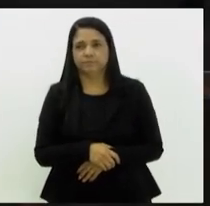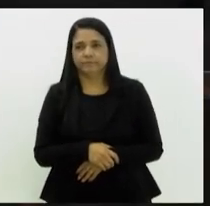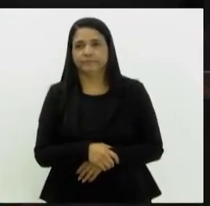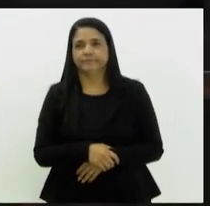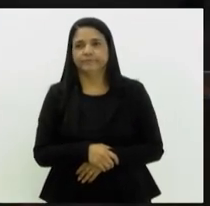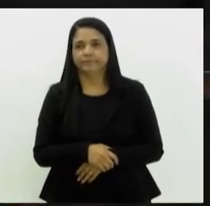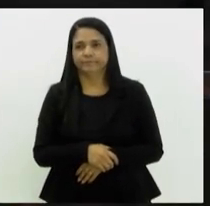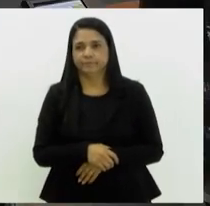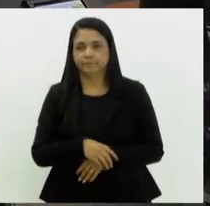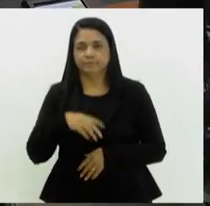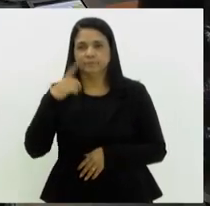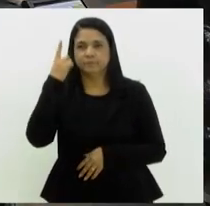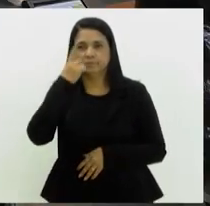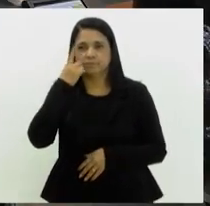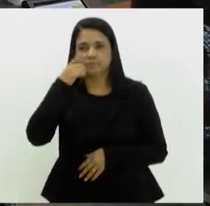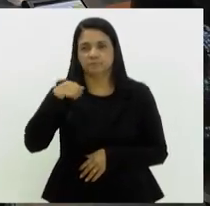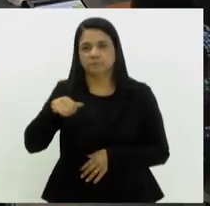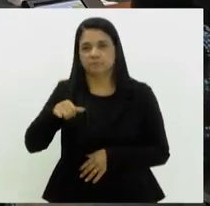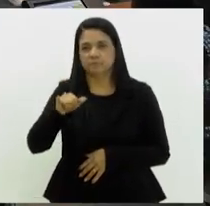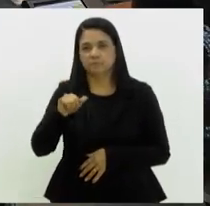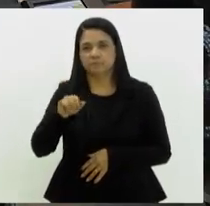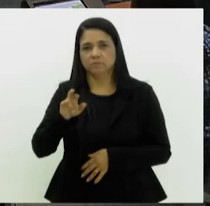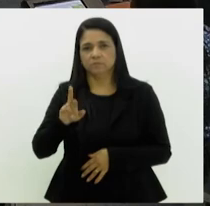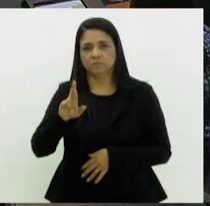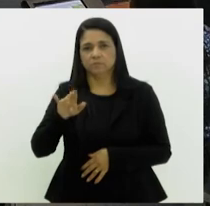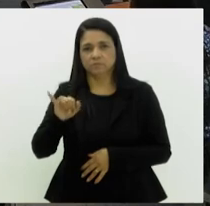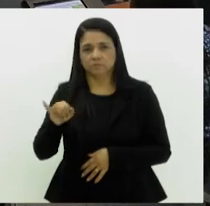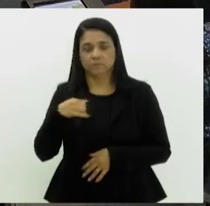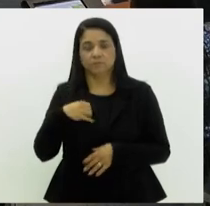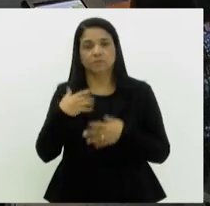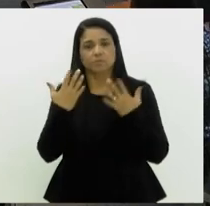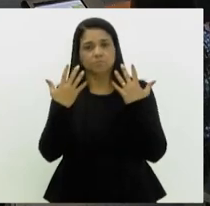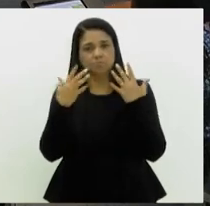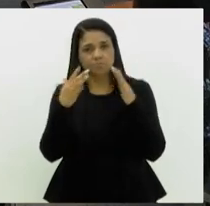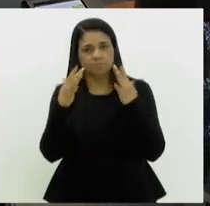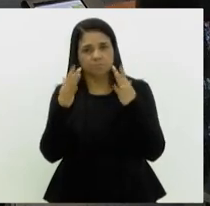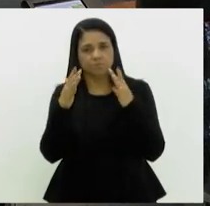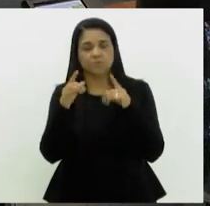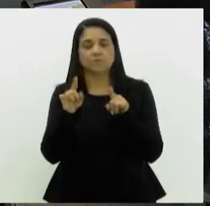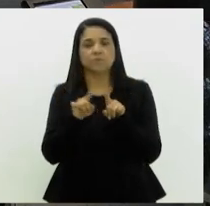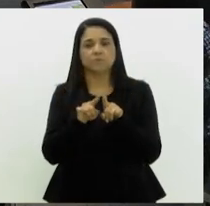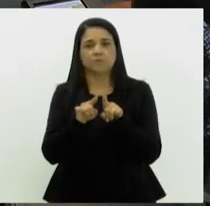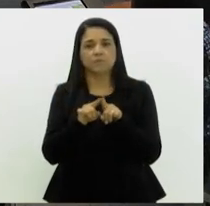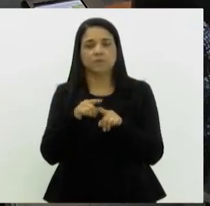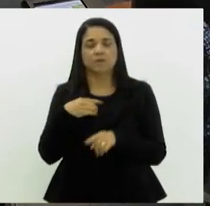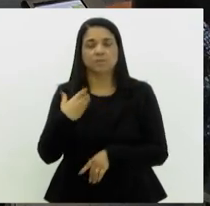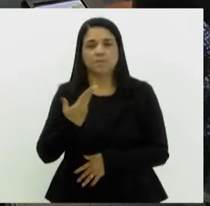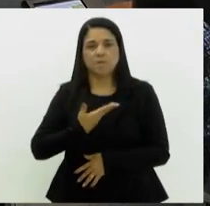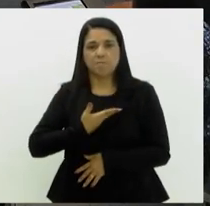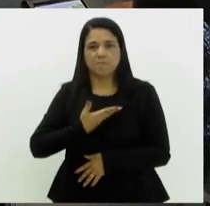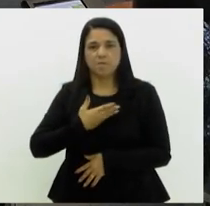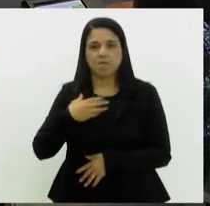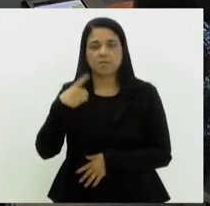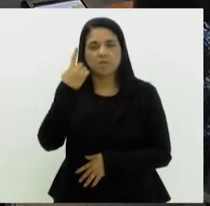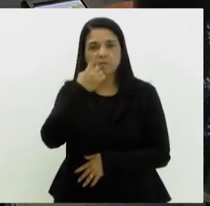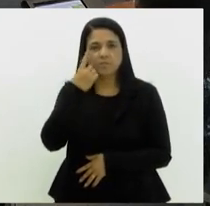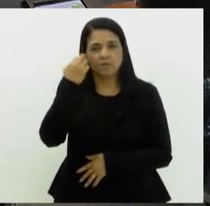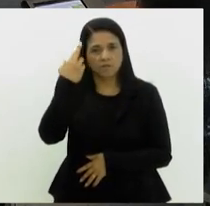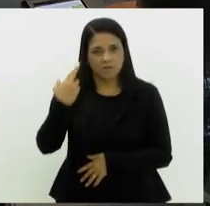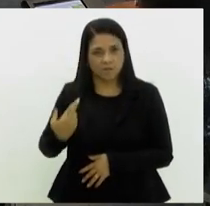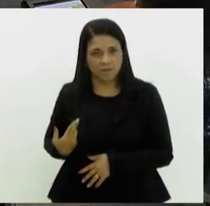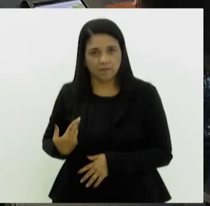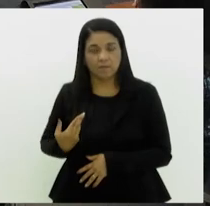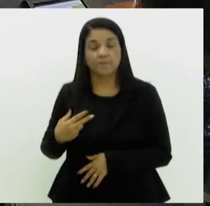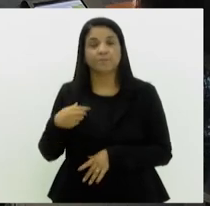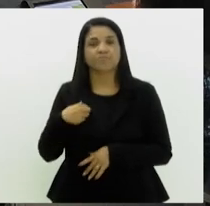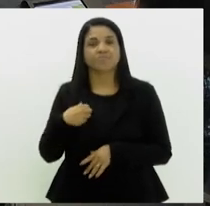Deputado Yuri. Tia Ju, queria também parabenizar a iniciativa da minha companheira Renata Souza. Já